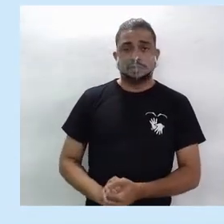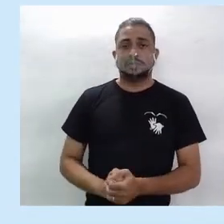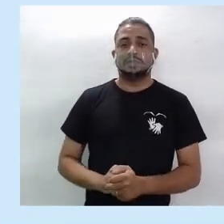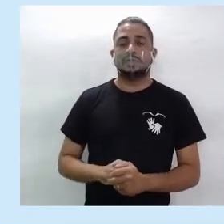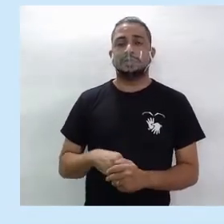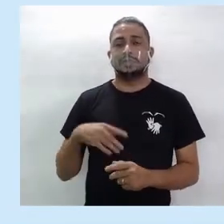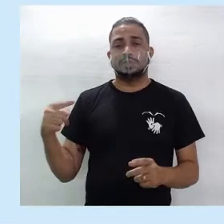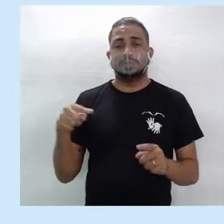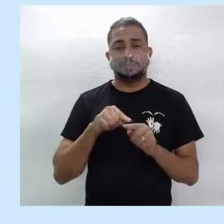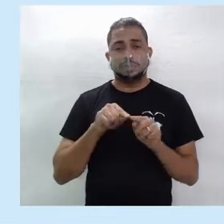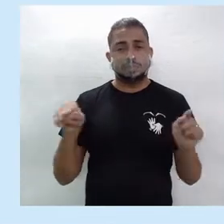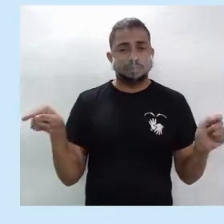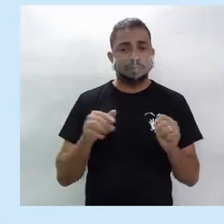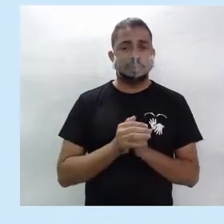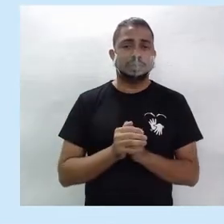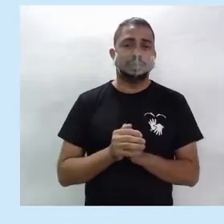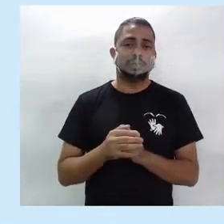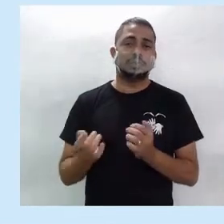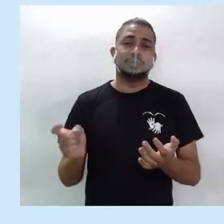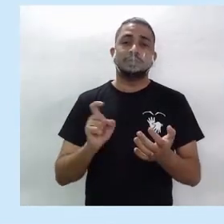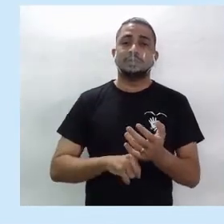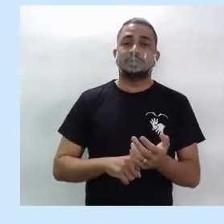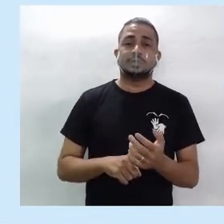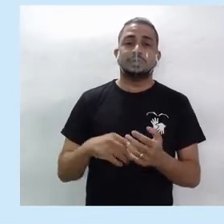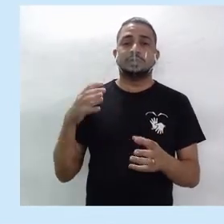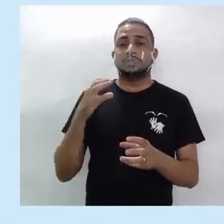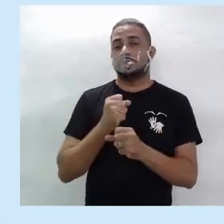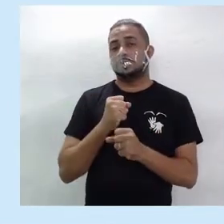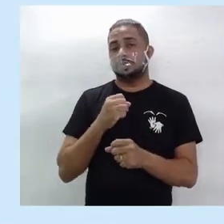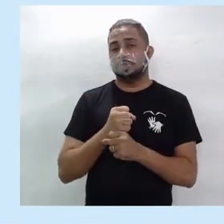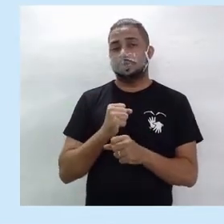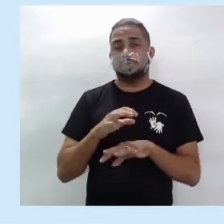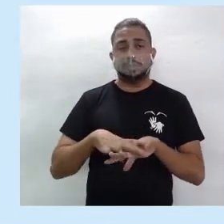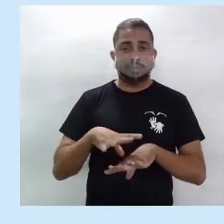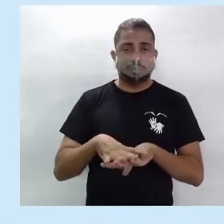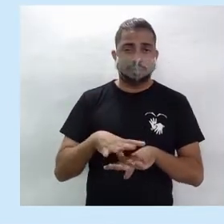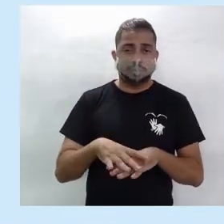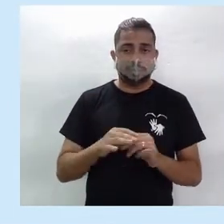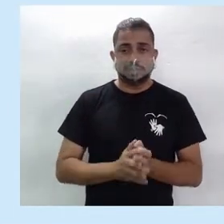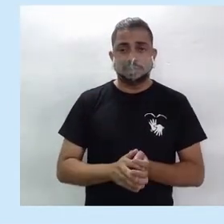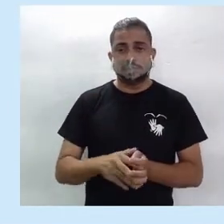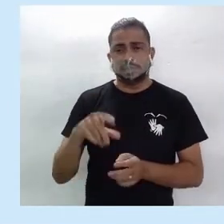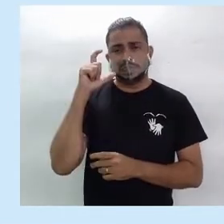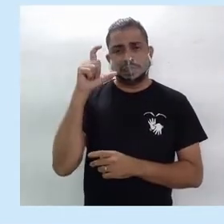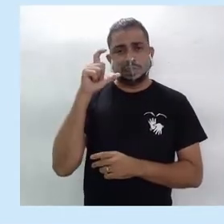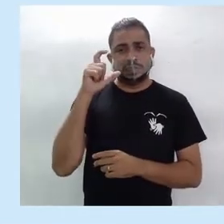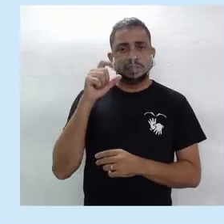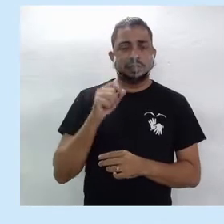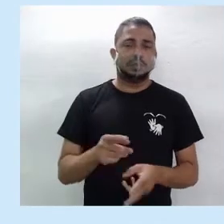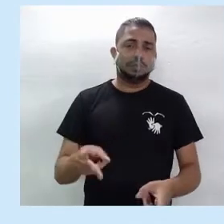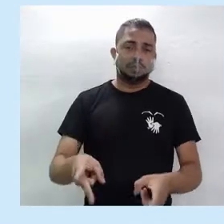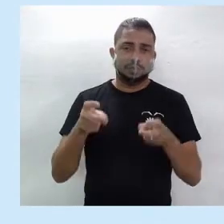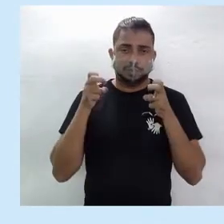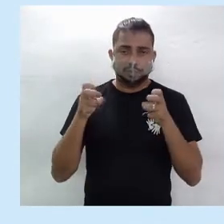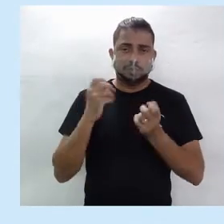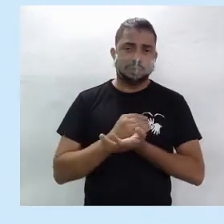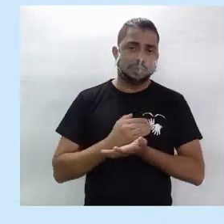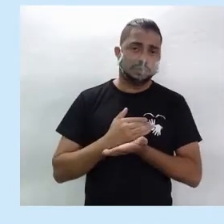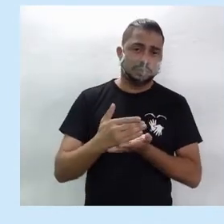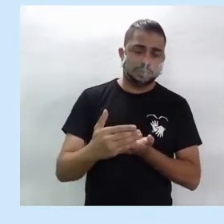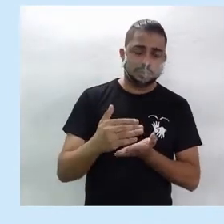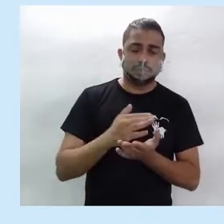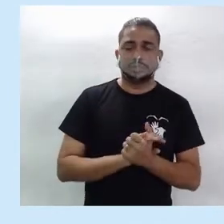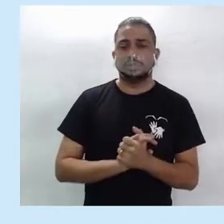se cruzam, tá? É o ponto matemático onde essas linhas se cruzam. Interessante a gente observar que, inicialmente, né, no período